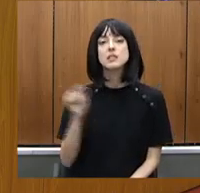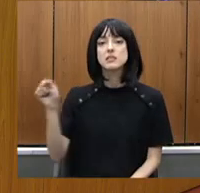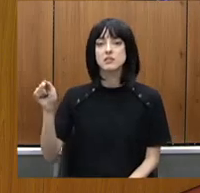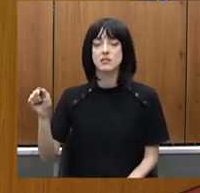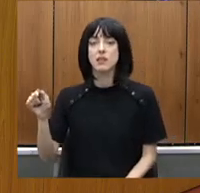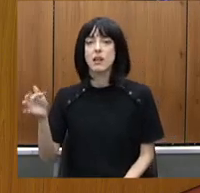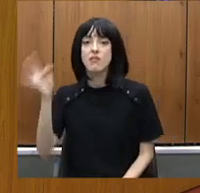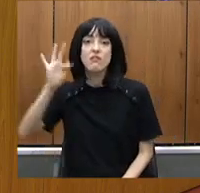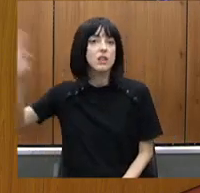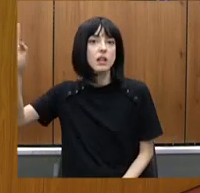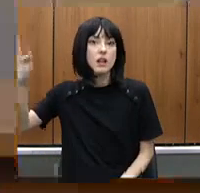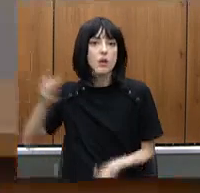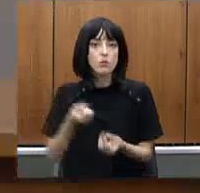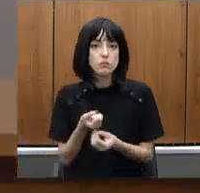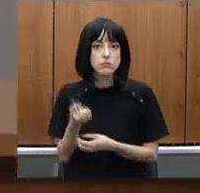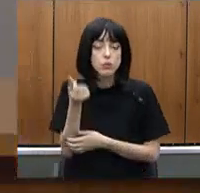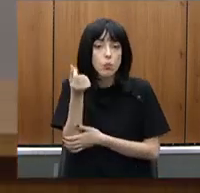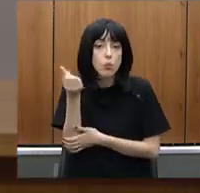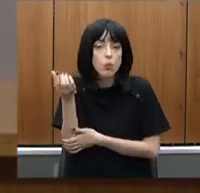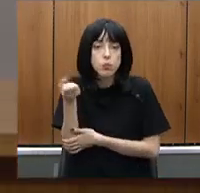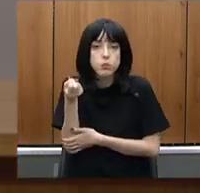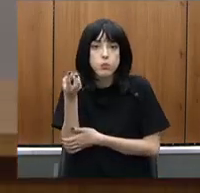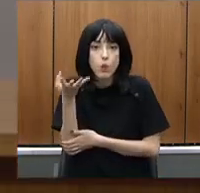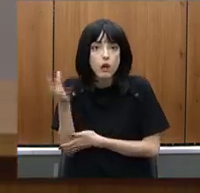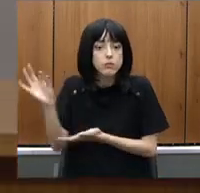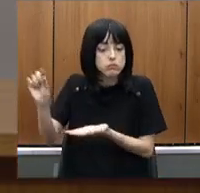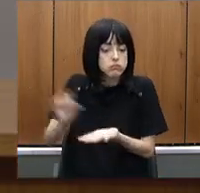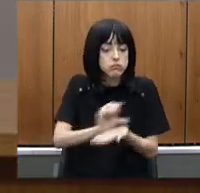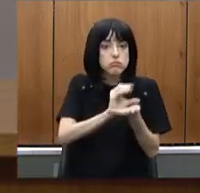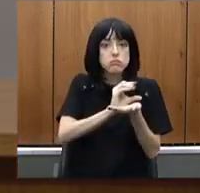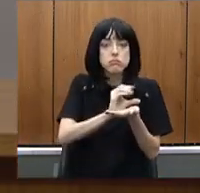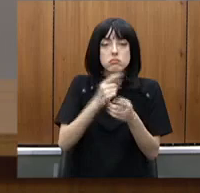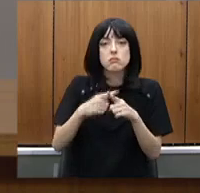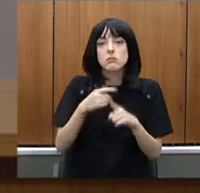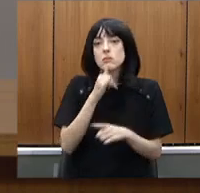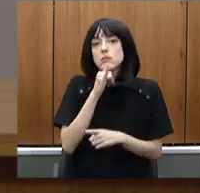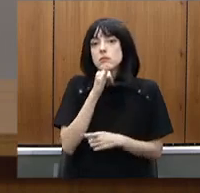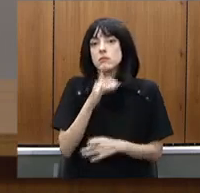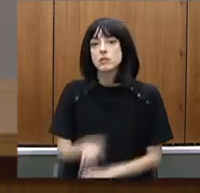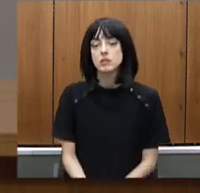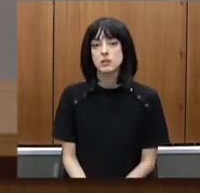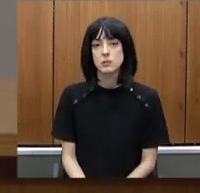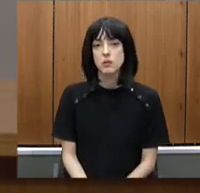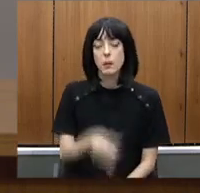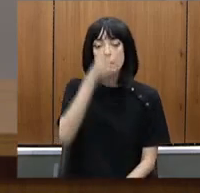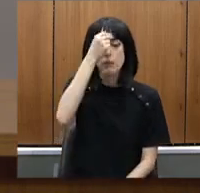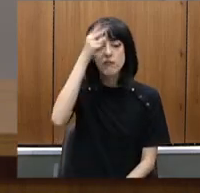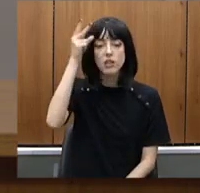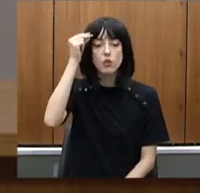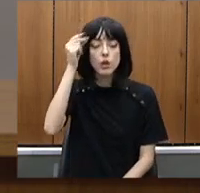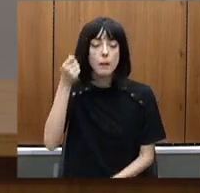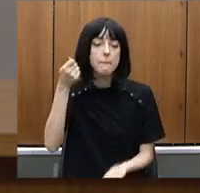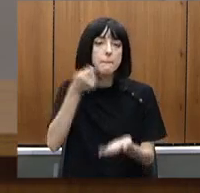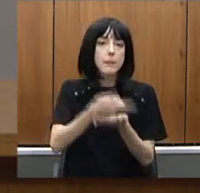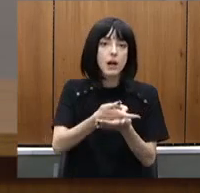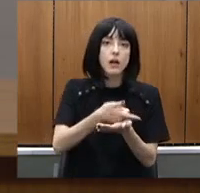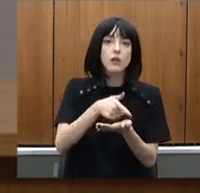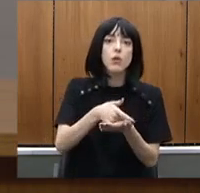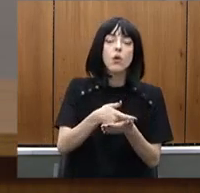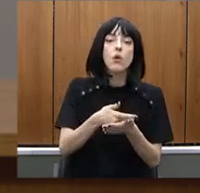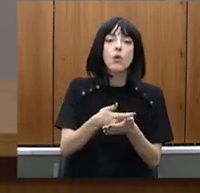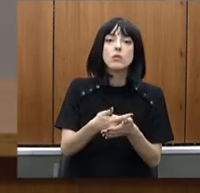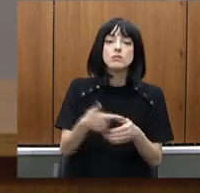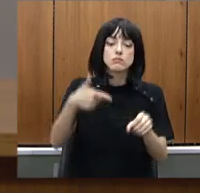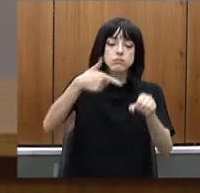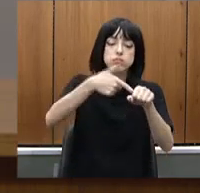tem reclamação Ah porque a prefeitura deu não sei o quê de combustível a polícia militar tá bom e quanto de combustível da